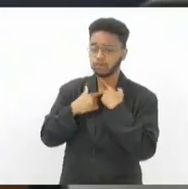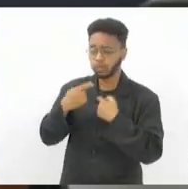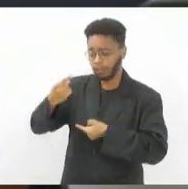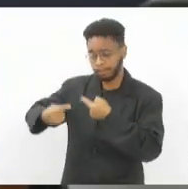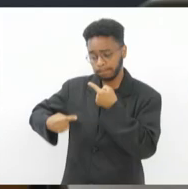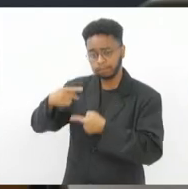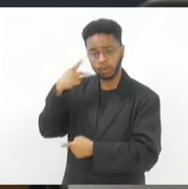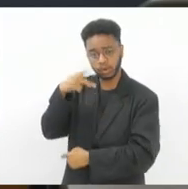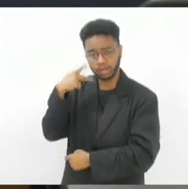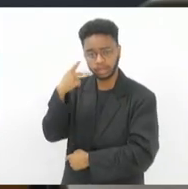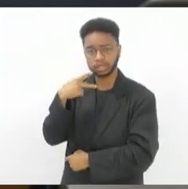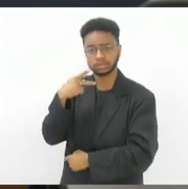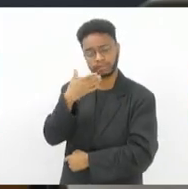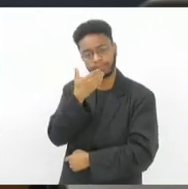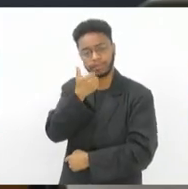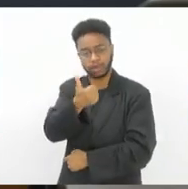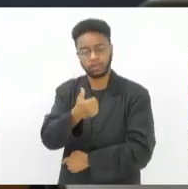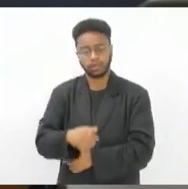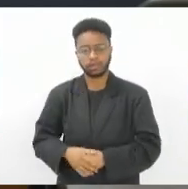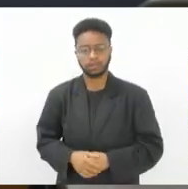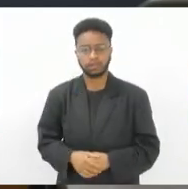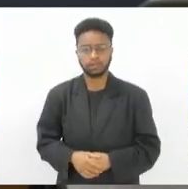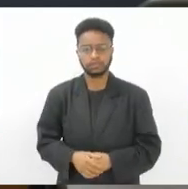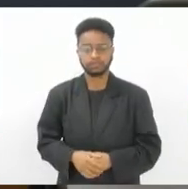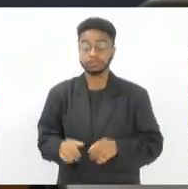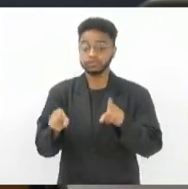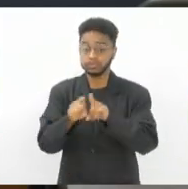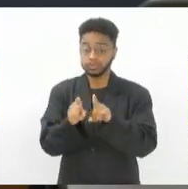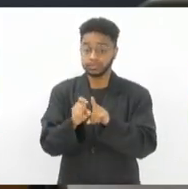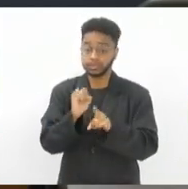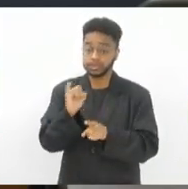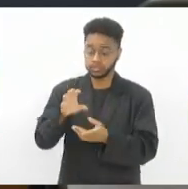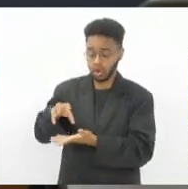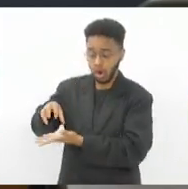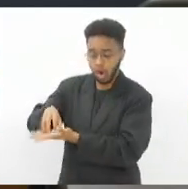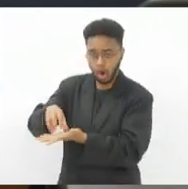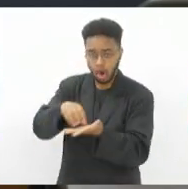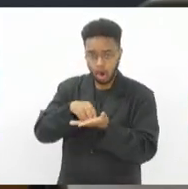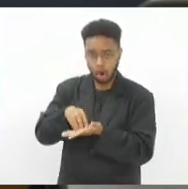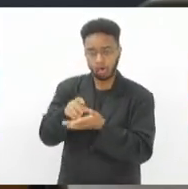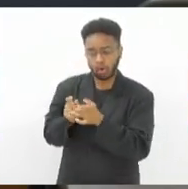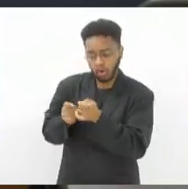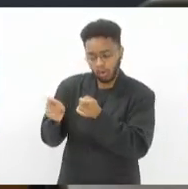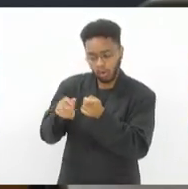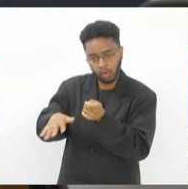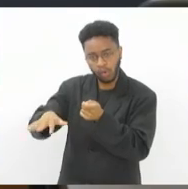houver, melhor. E quanto mais os órgãos de controle